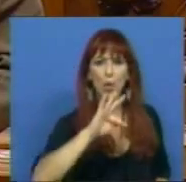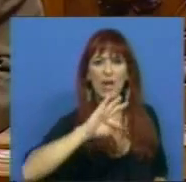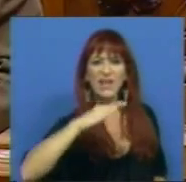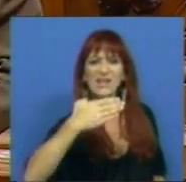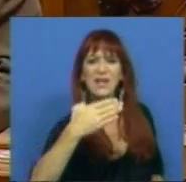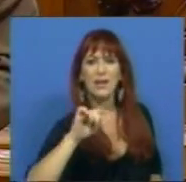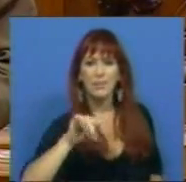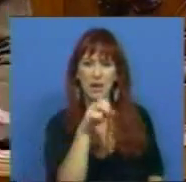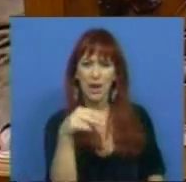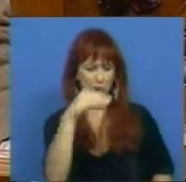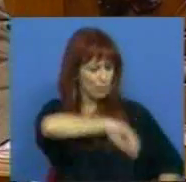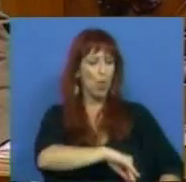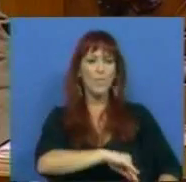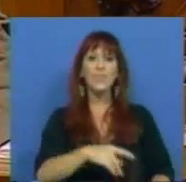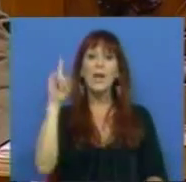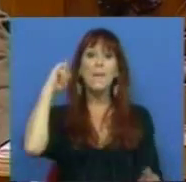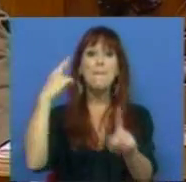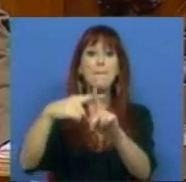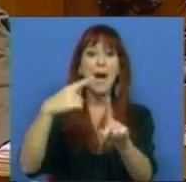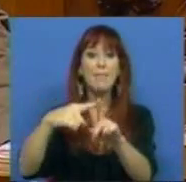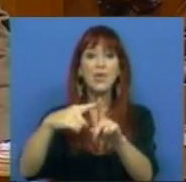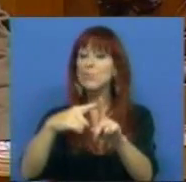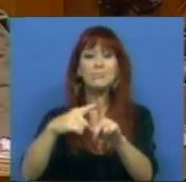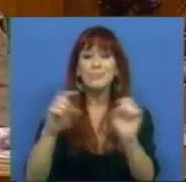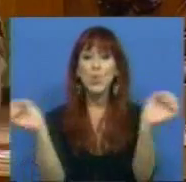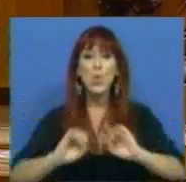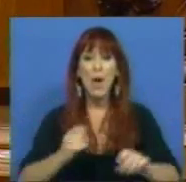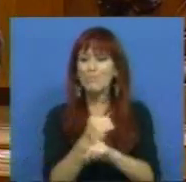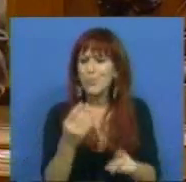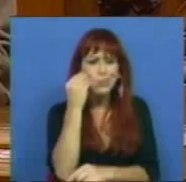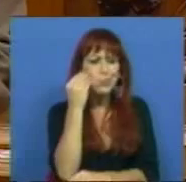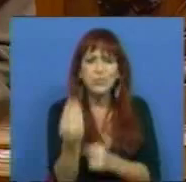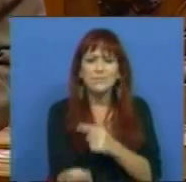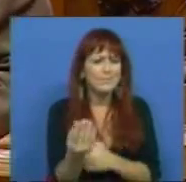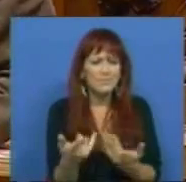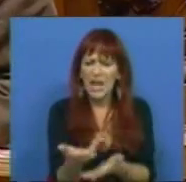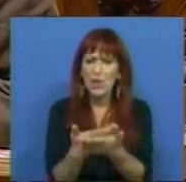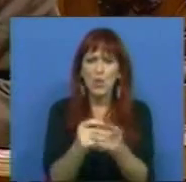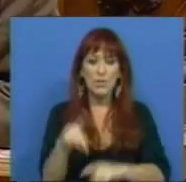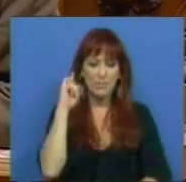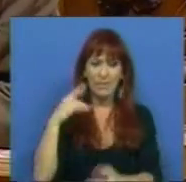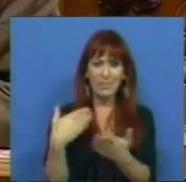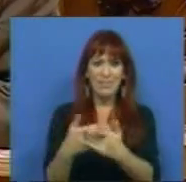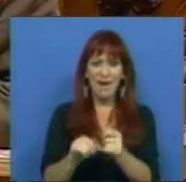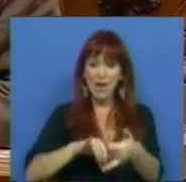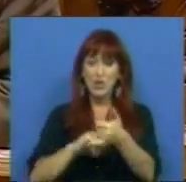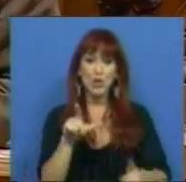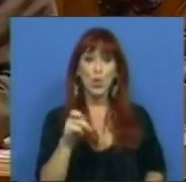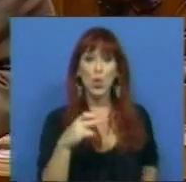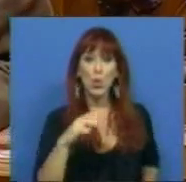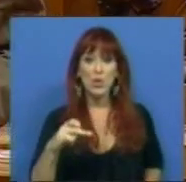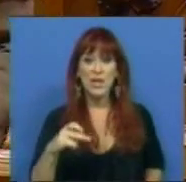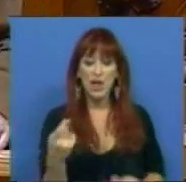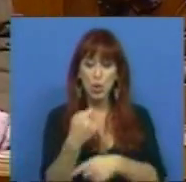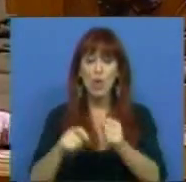147 mil euros. Esta mais-valia não tem qualquer justificação económica na valorização da Sociedade Lusa de